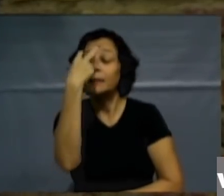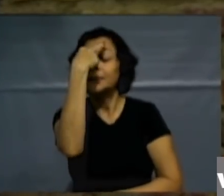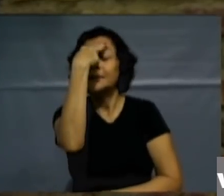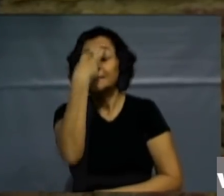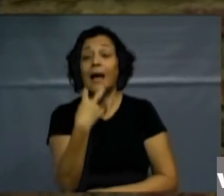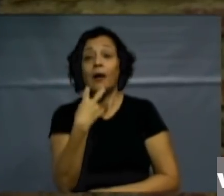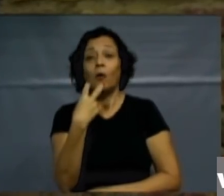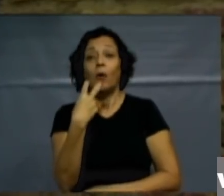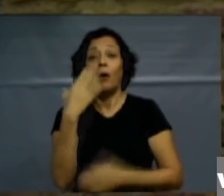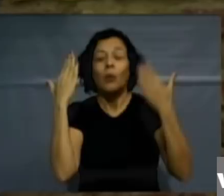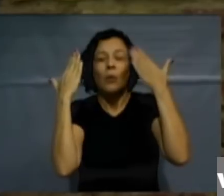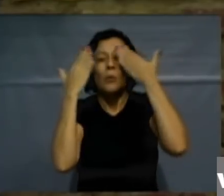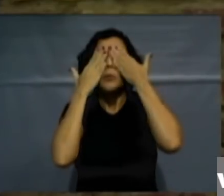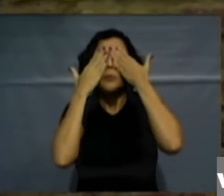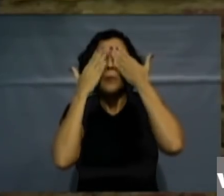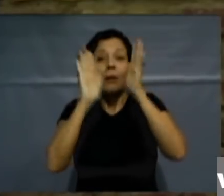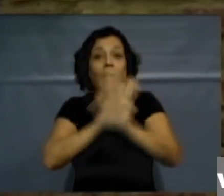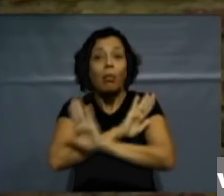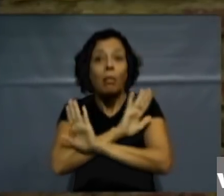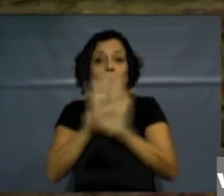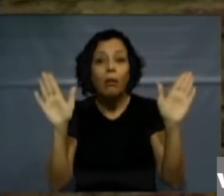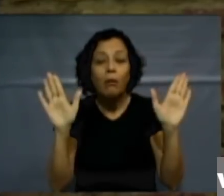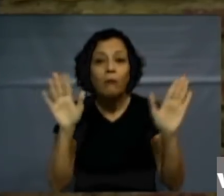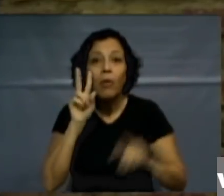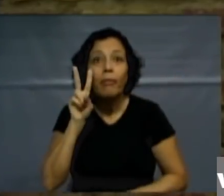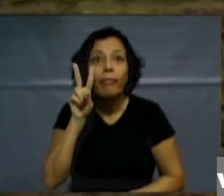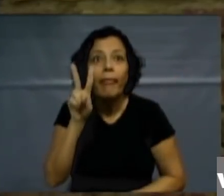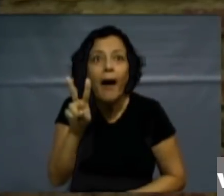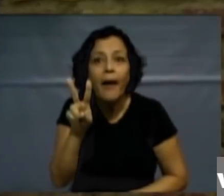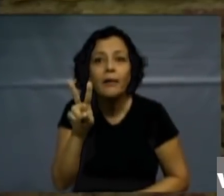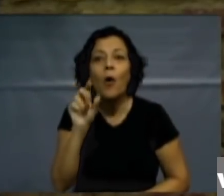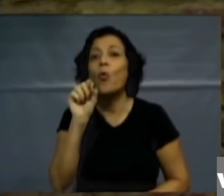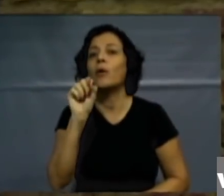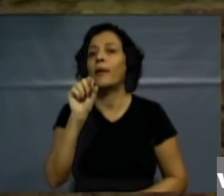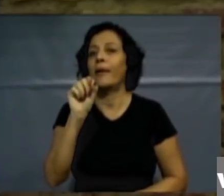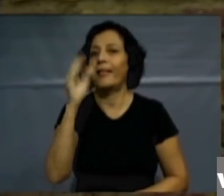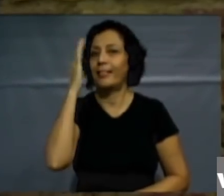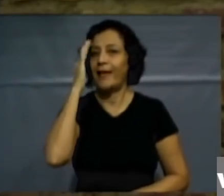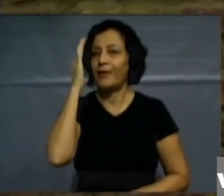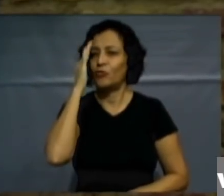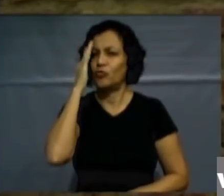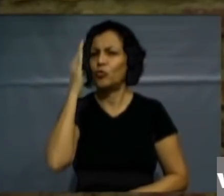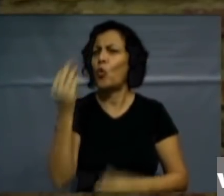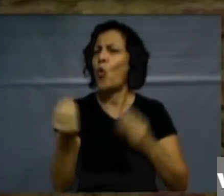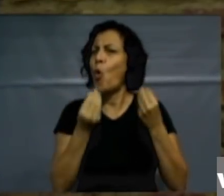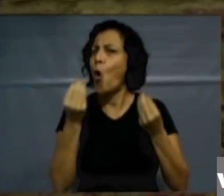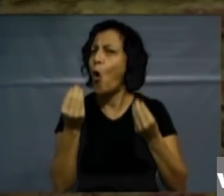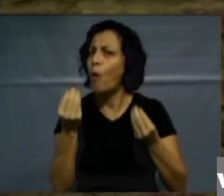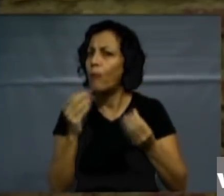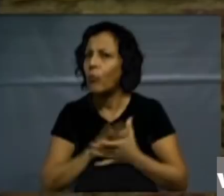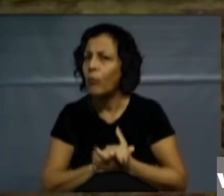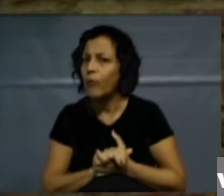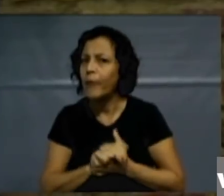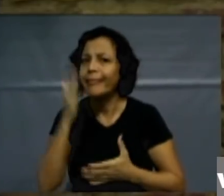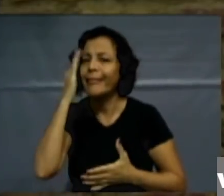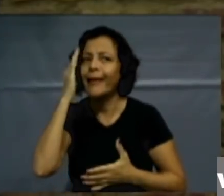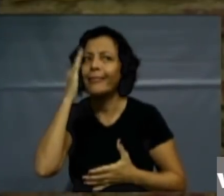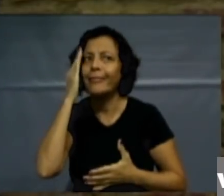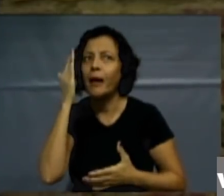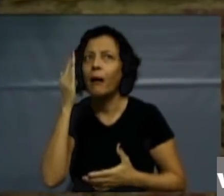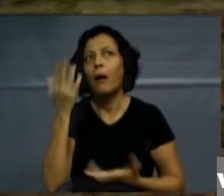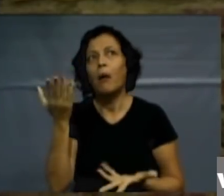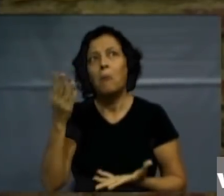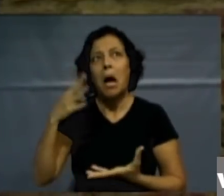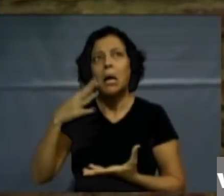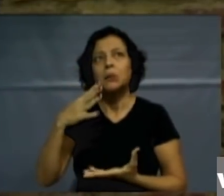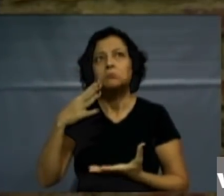uma cegueira, que pode ser interpretado de diversas formas. Nessa cegueira pode ter sido uma cegueira